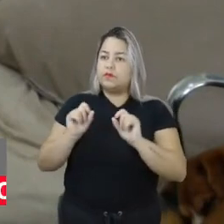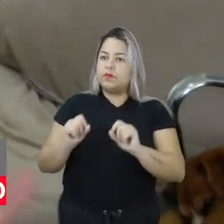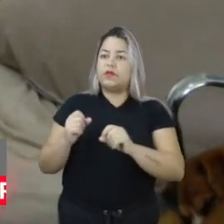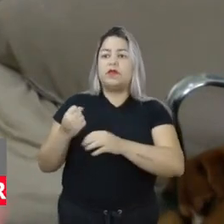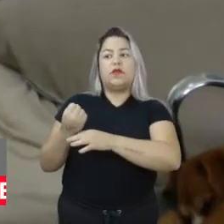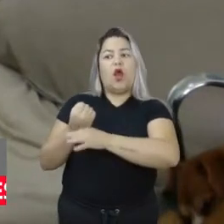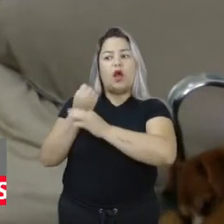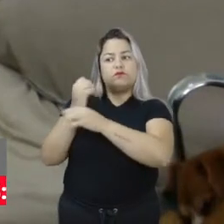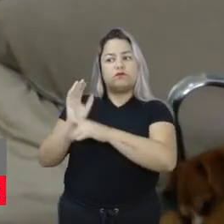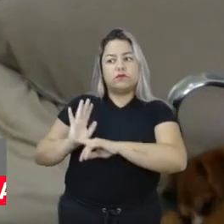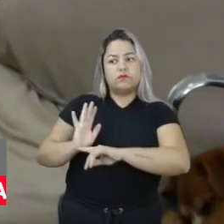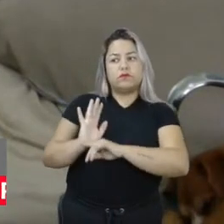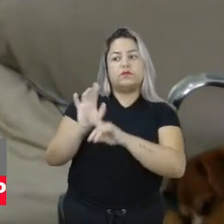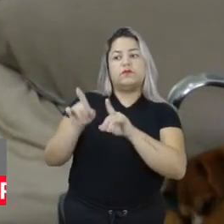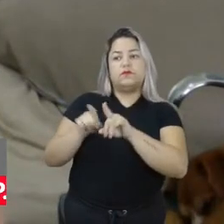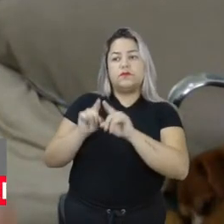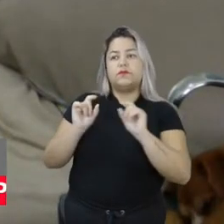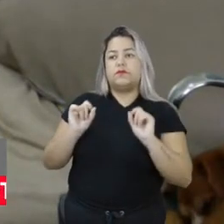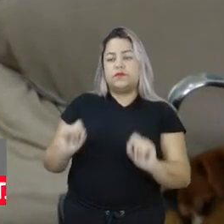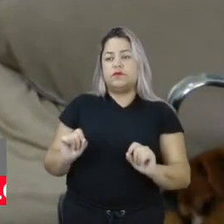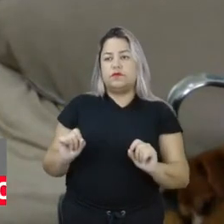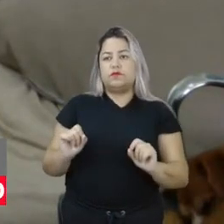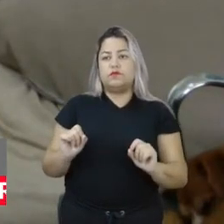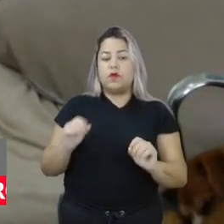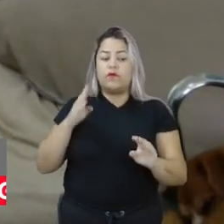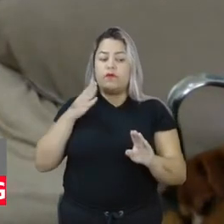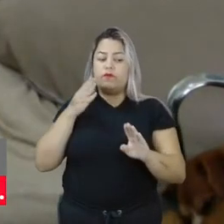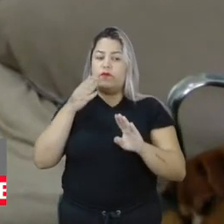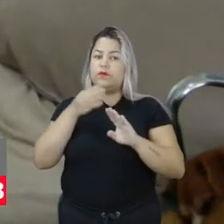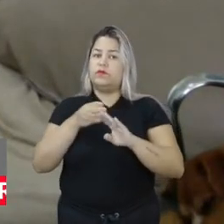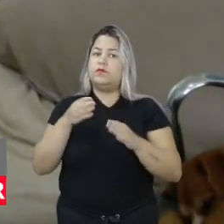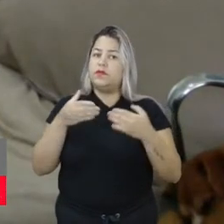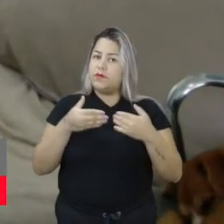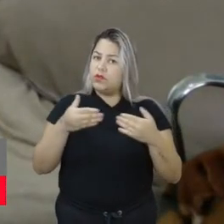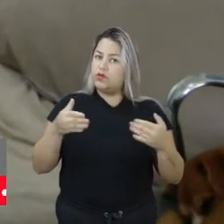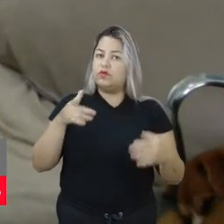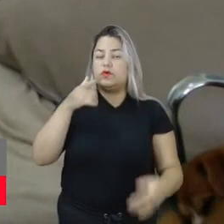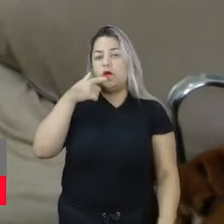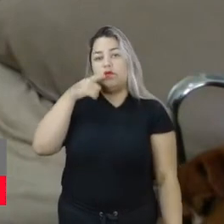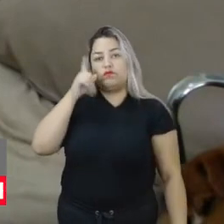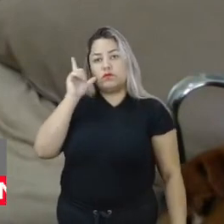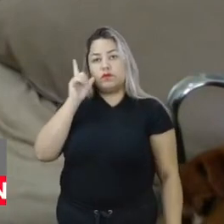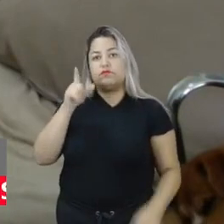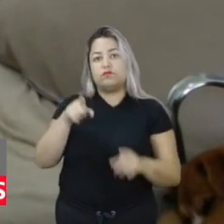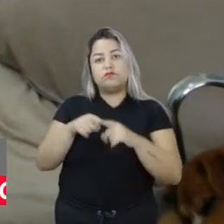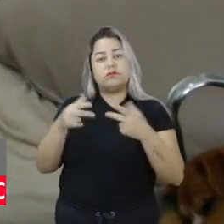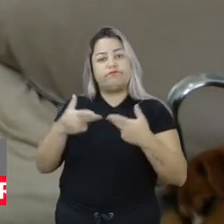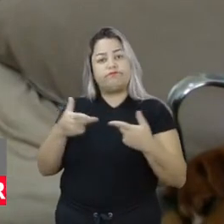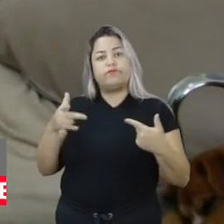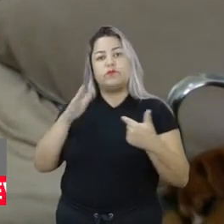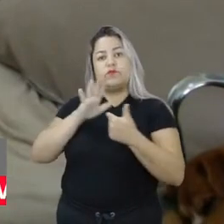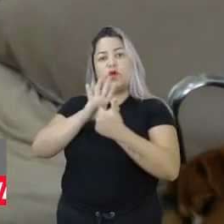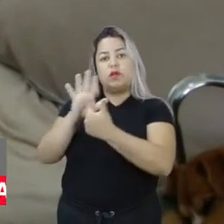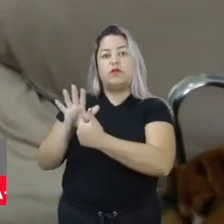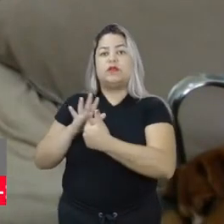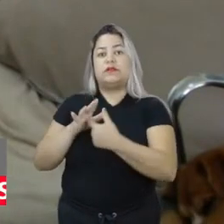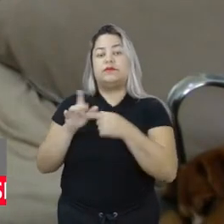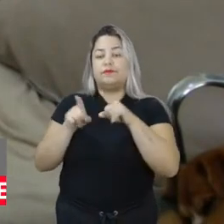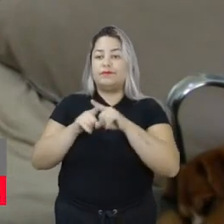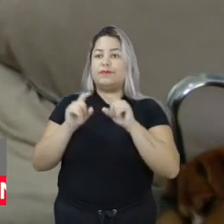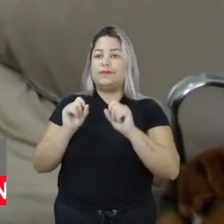que sustentam essa arquitetura. Esse foi o foco dele na abertura ontem. Uma das coisas que ele apontou, por exemplo, é